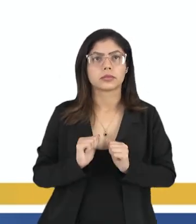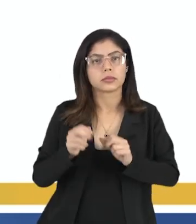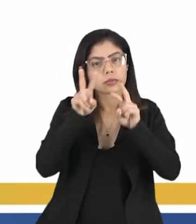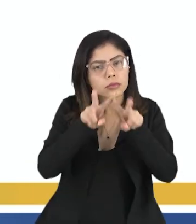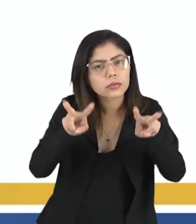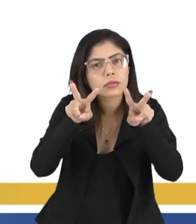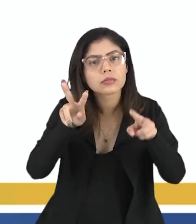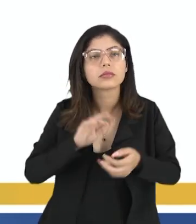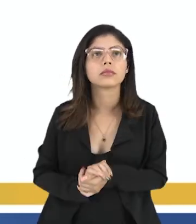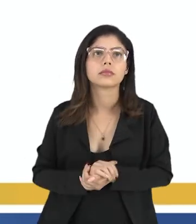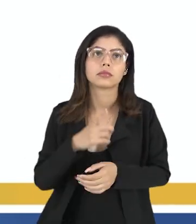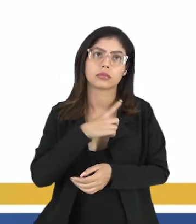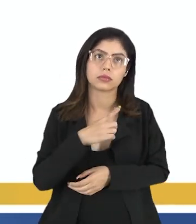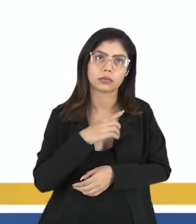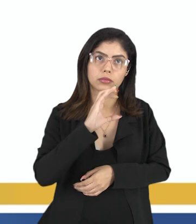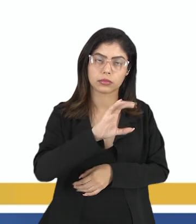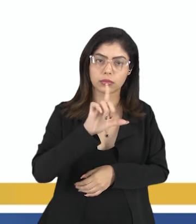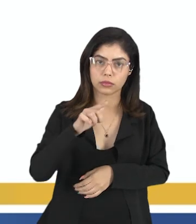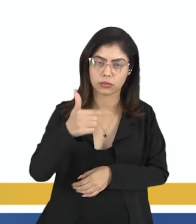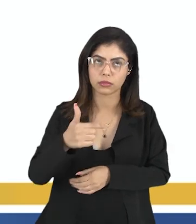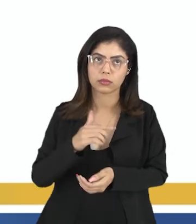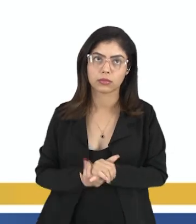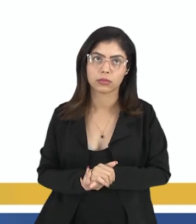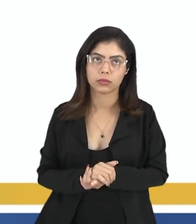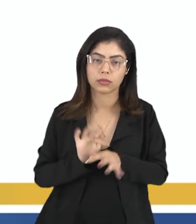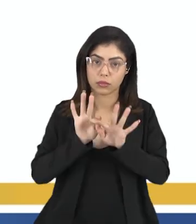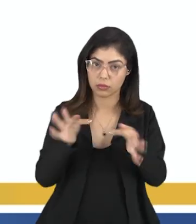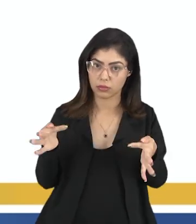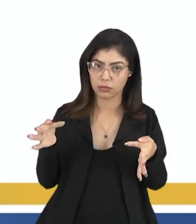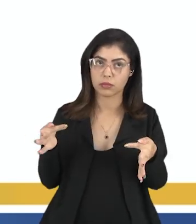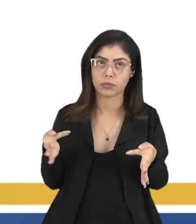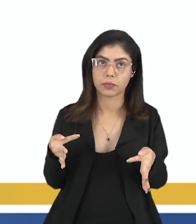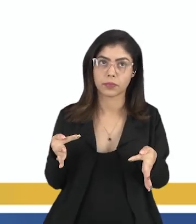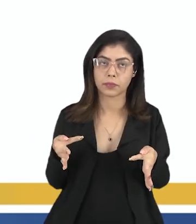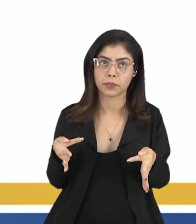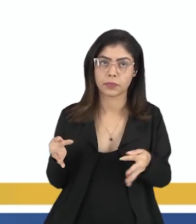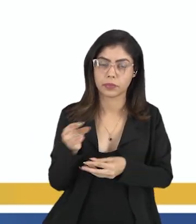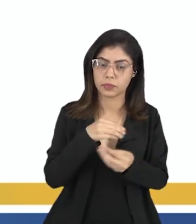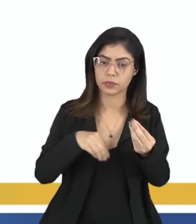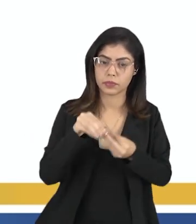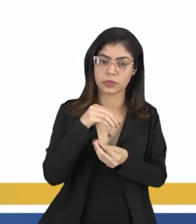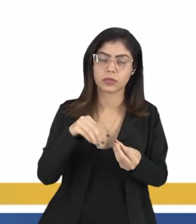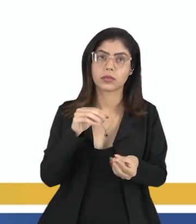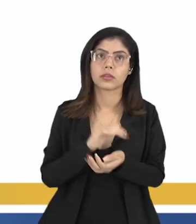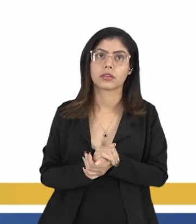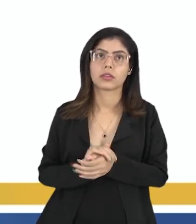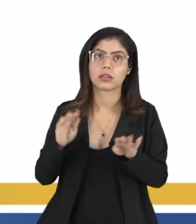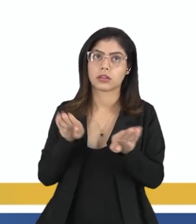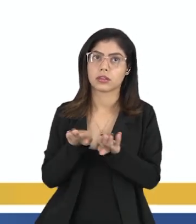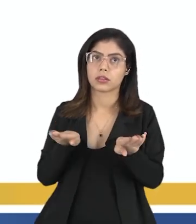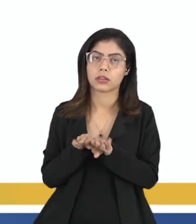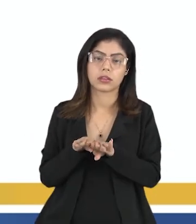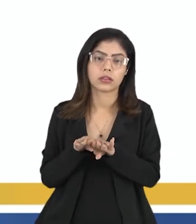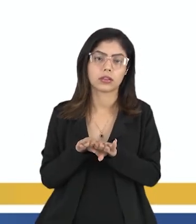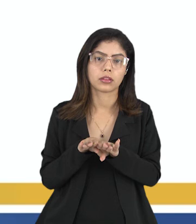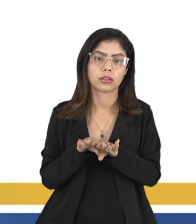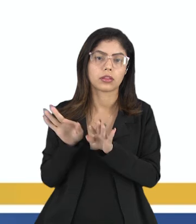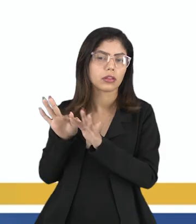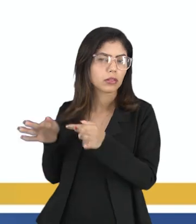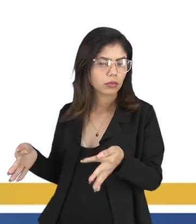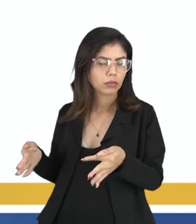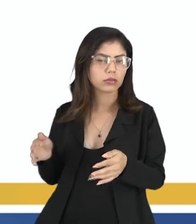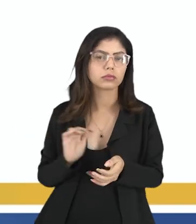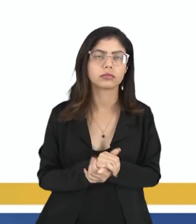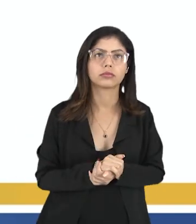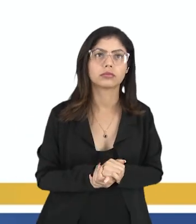pode observar? Nós temos uma substância simples, aqui no lado dos reagentes, e temos uma substância